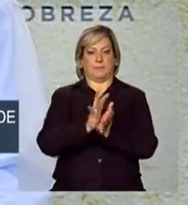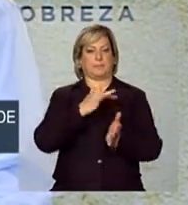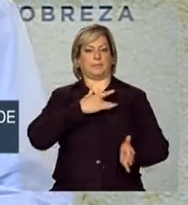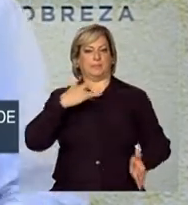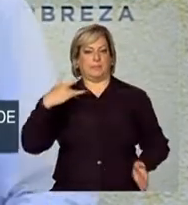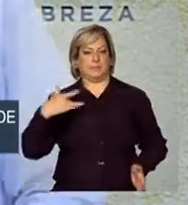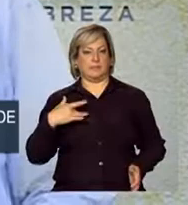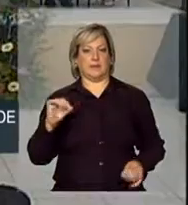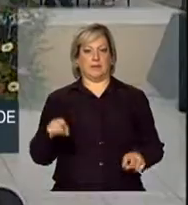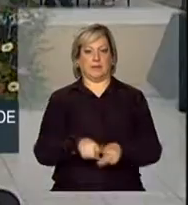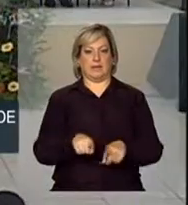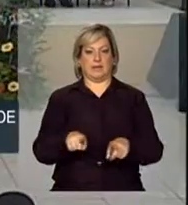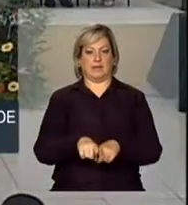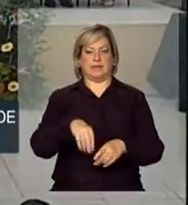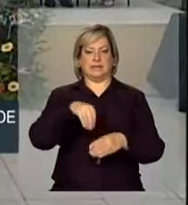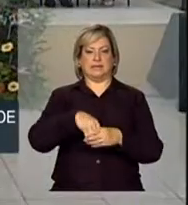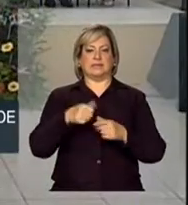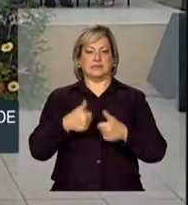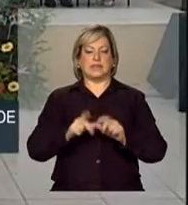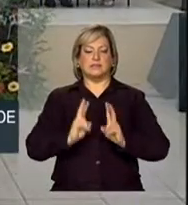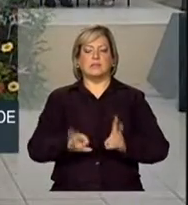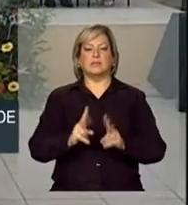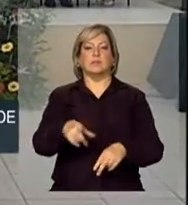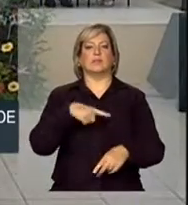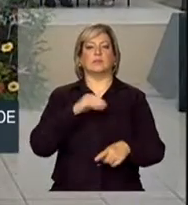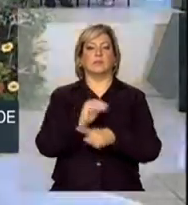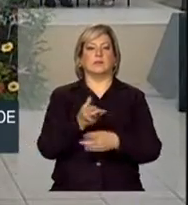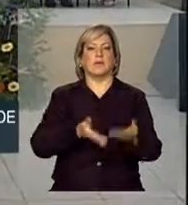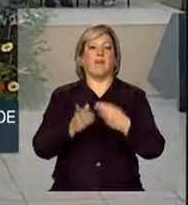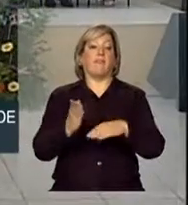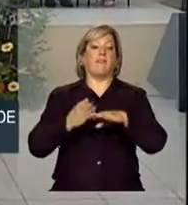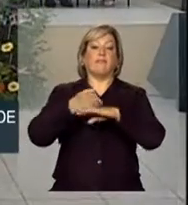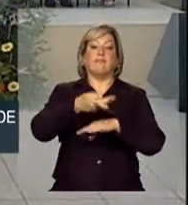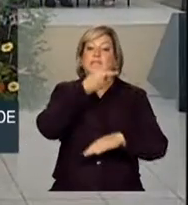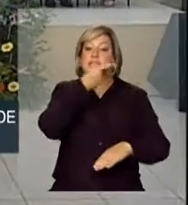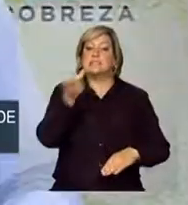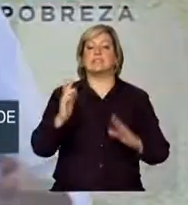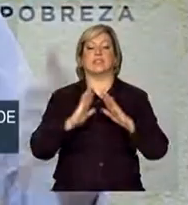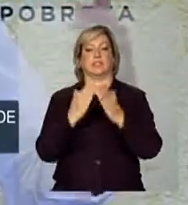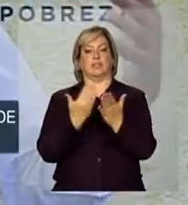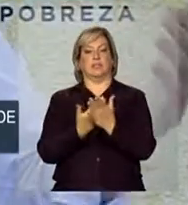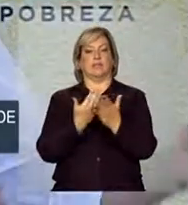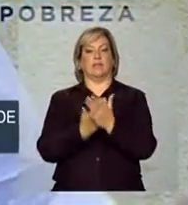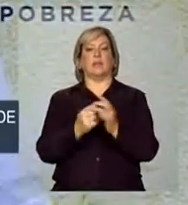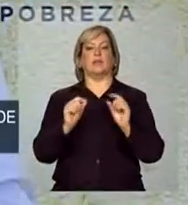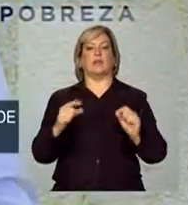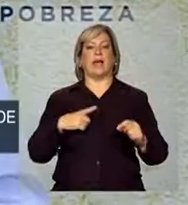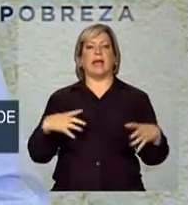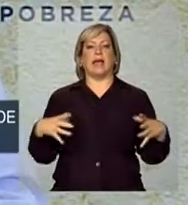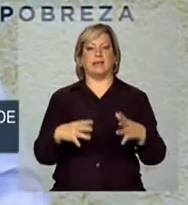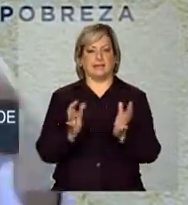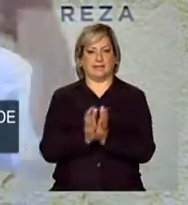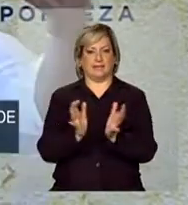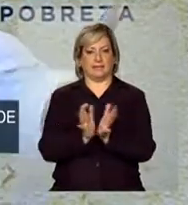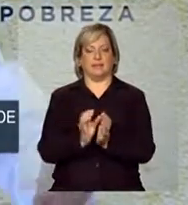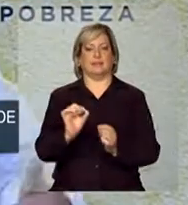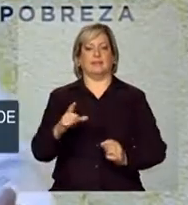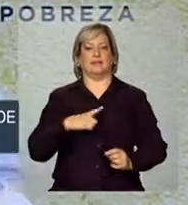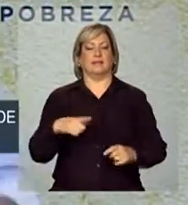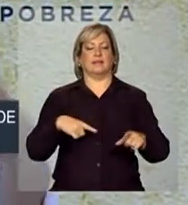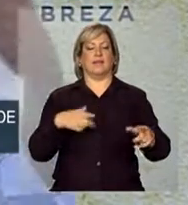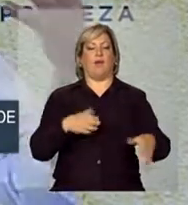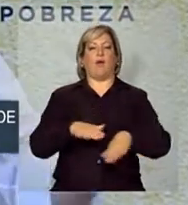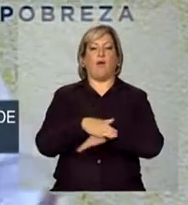no dia a dia lá na unidade de saúde no centro de saúde que ela Visite a escola que ela faça ações dentro da escola que